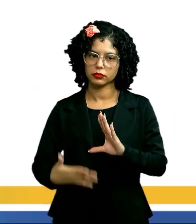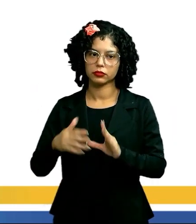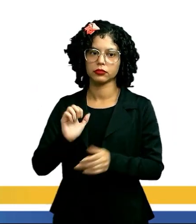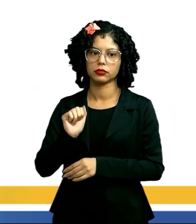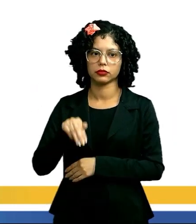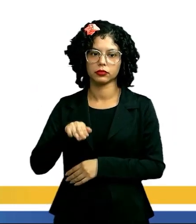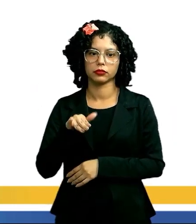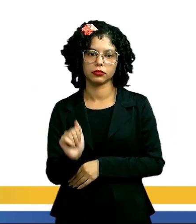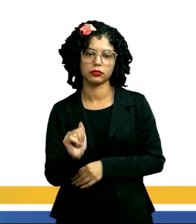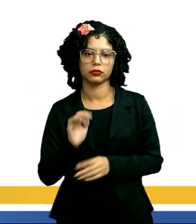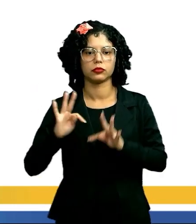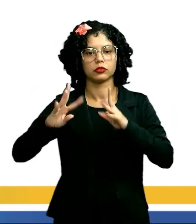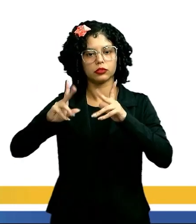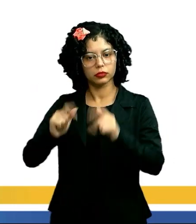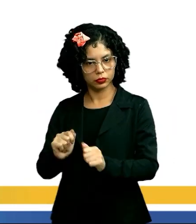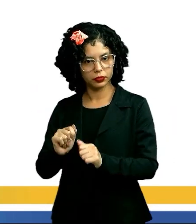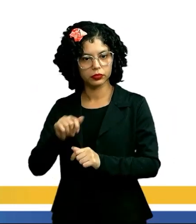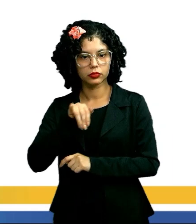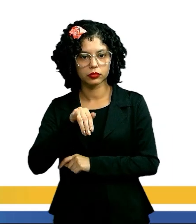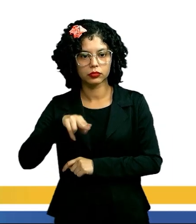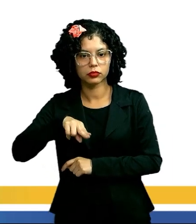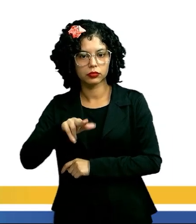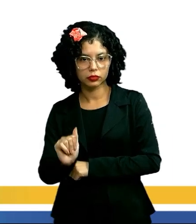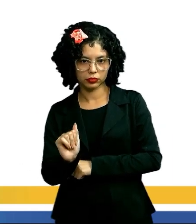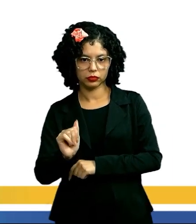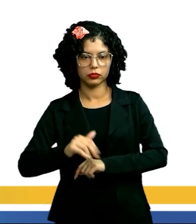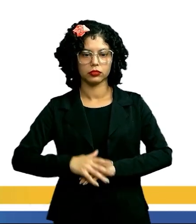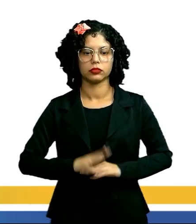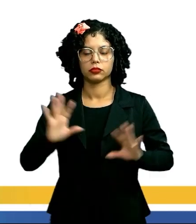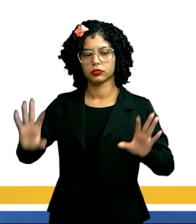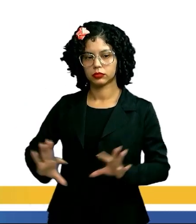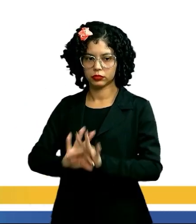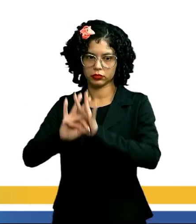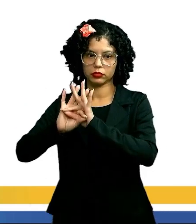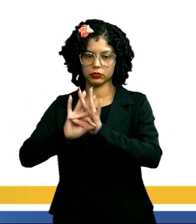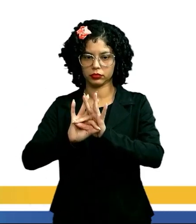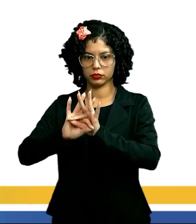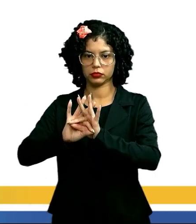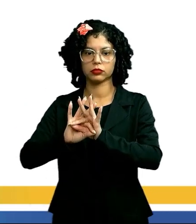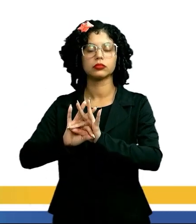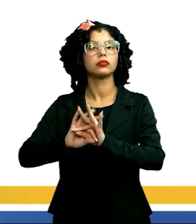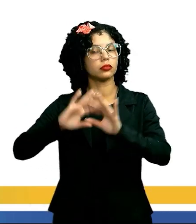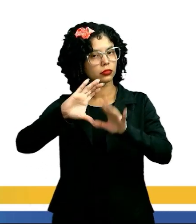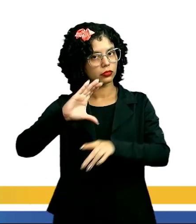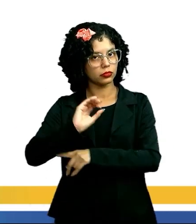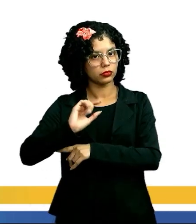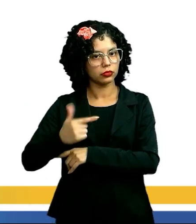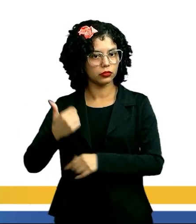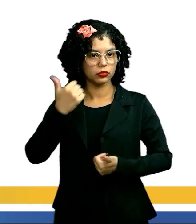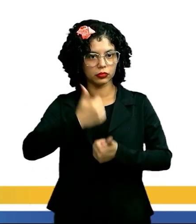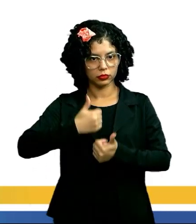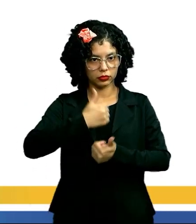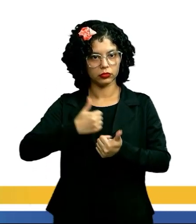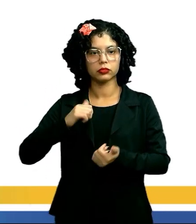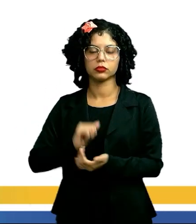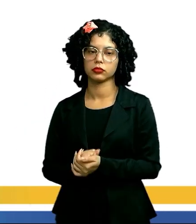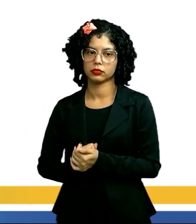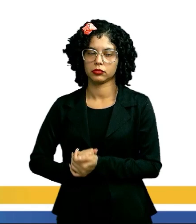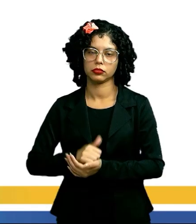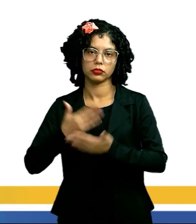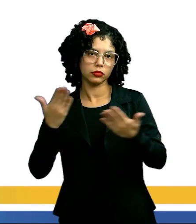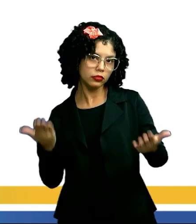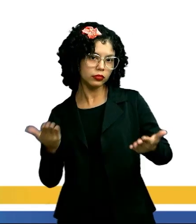funções amina. Percebam que todas elas vão ter ali o nitrogênio ligado a um carbono, substituindo seus hidrogênios.